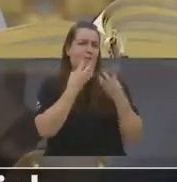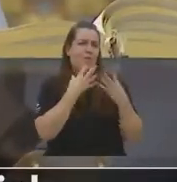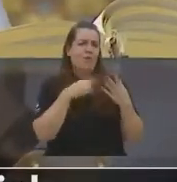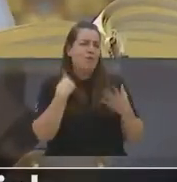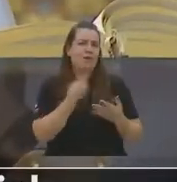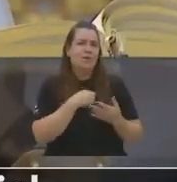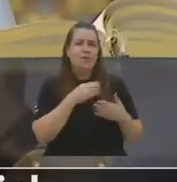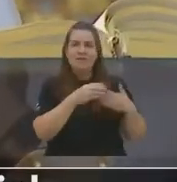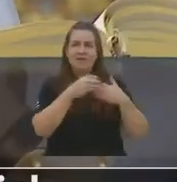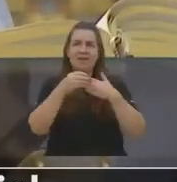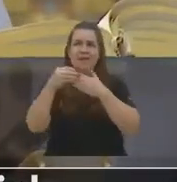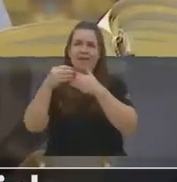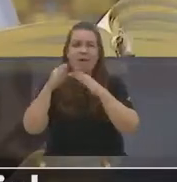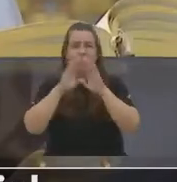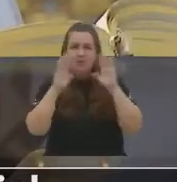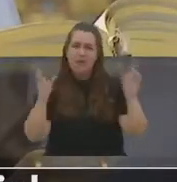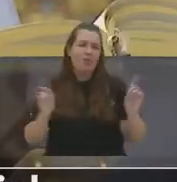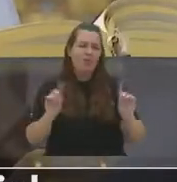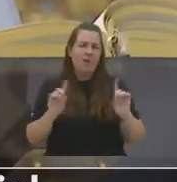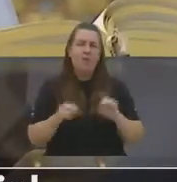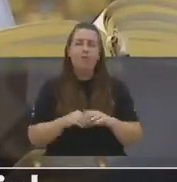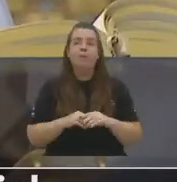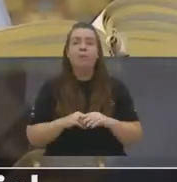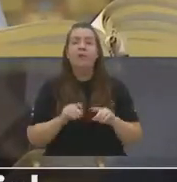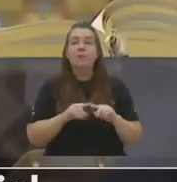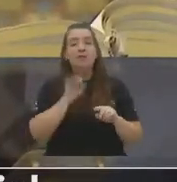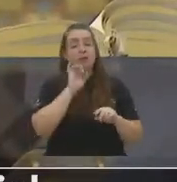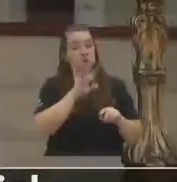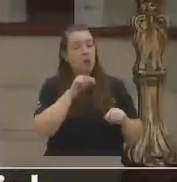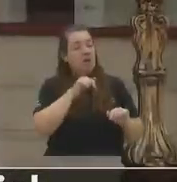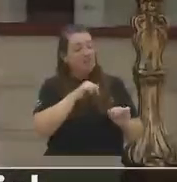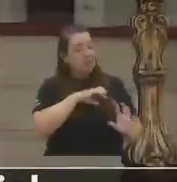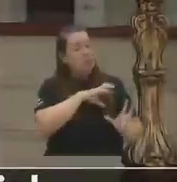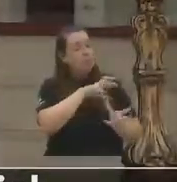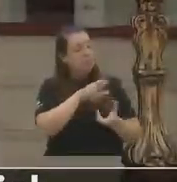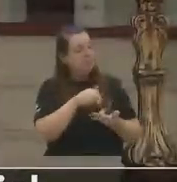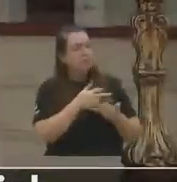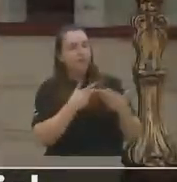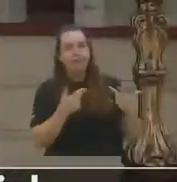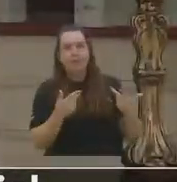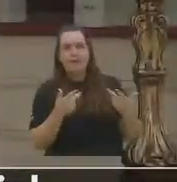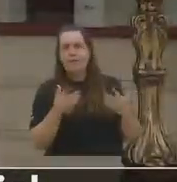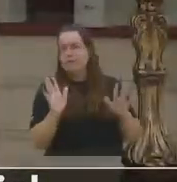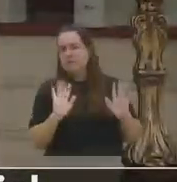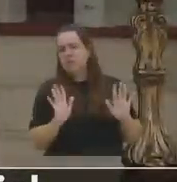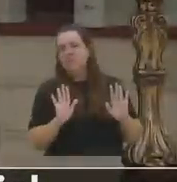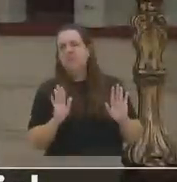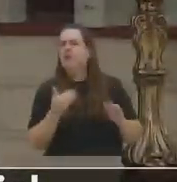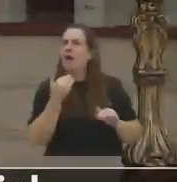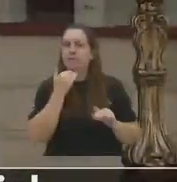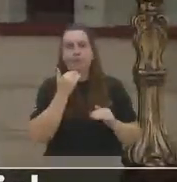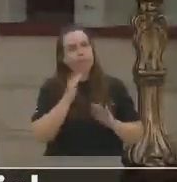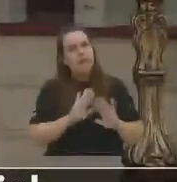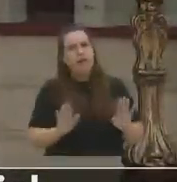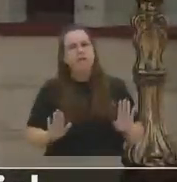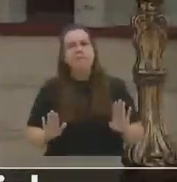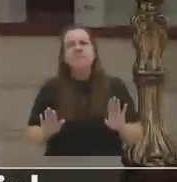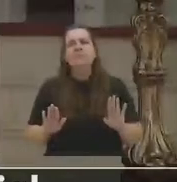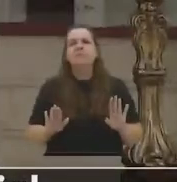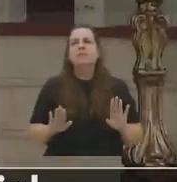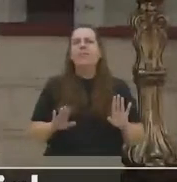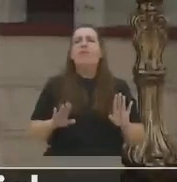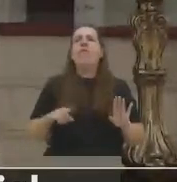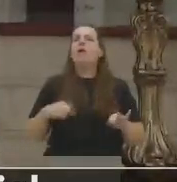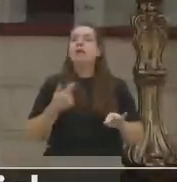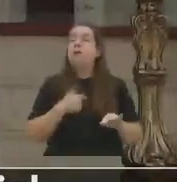para o céu. É somente para atender uma necessidade momentânea e de repente a gente